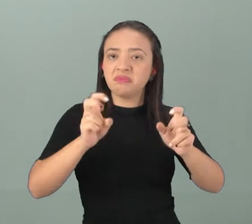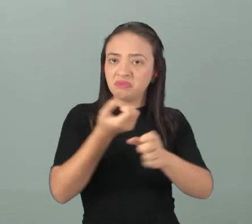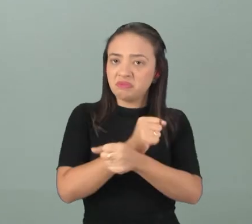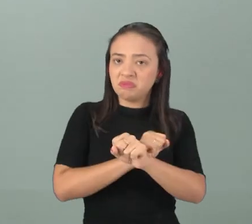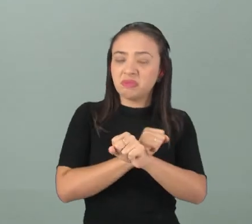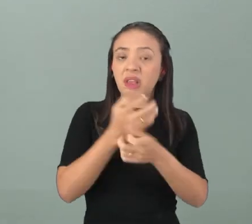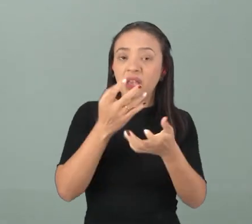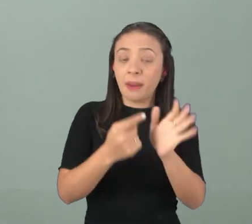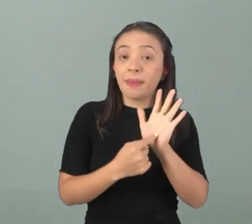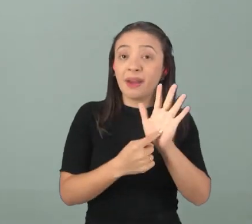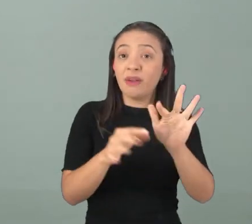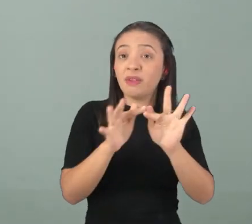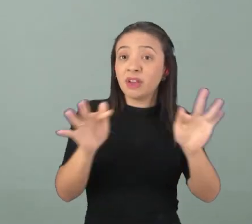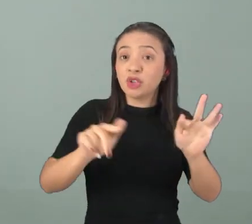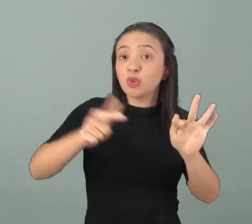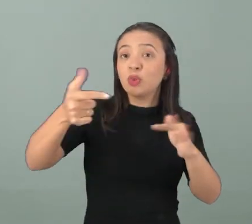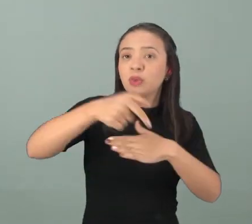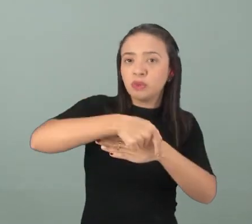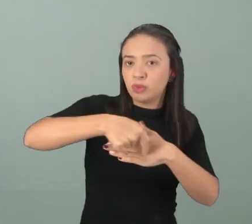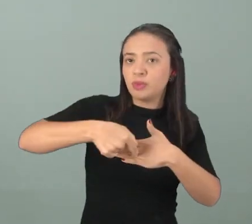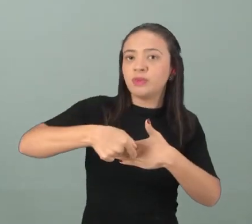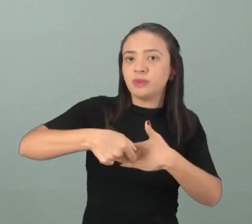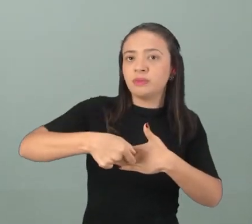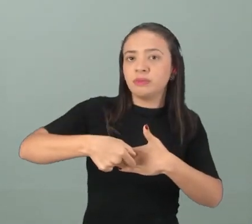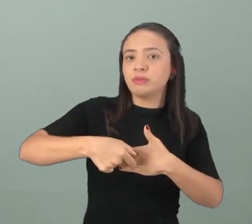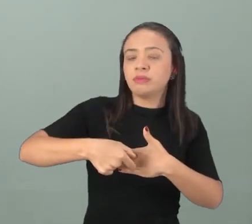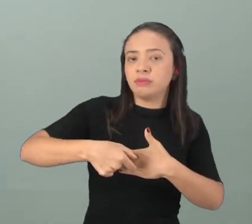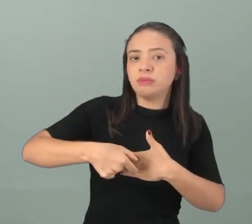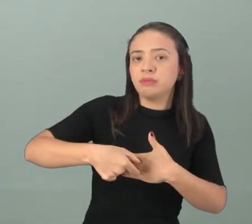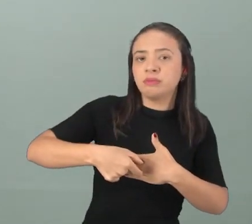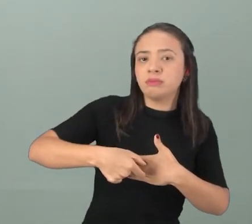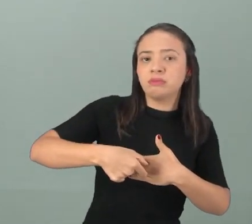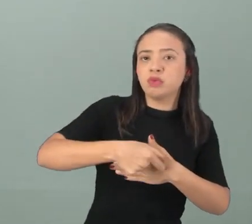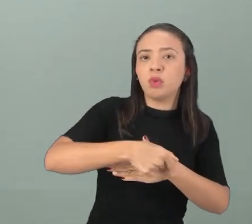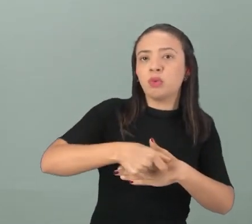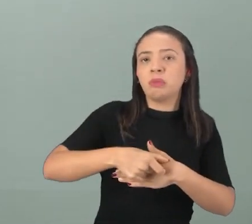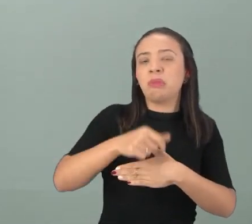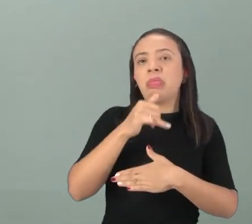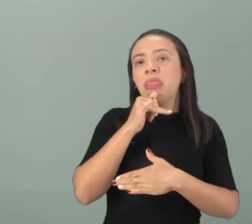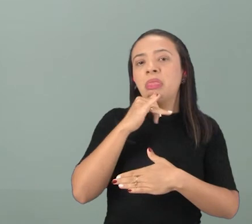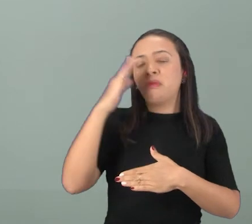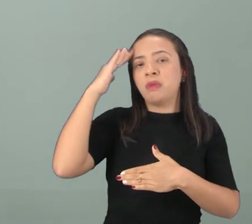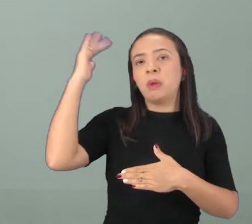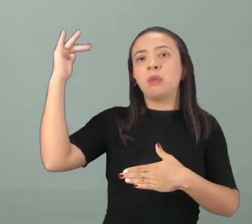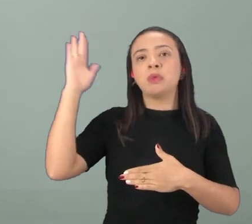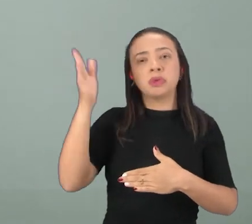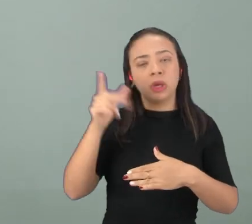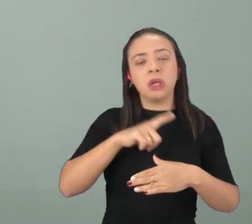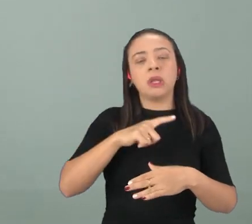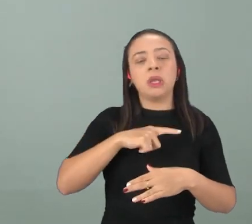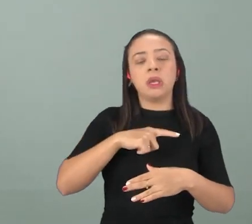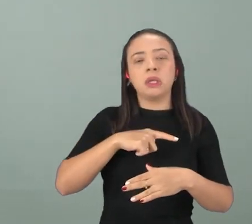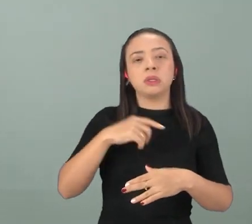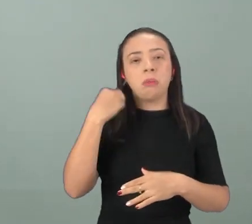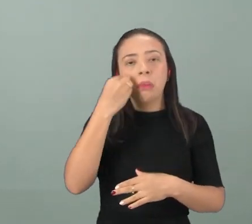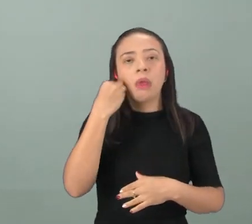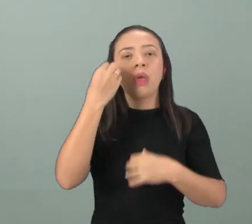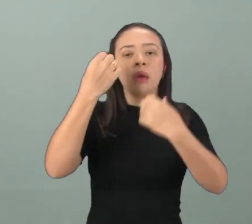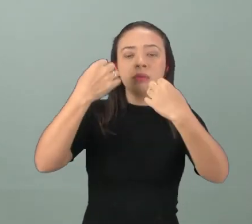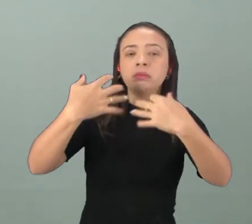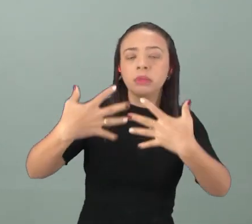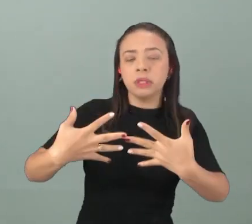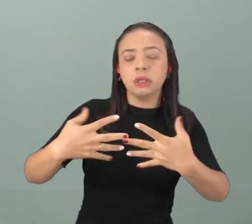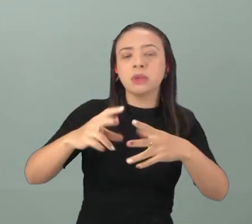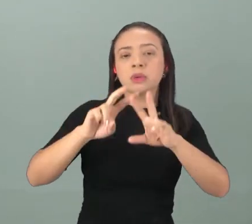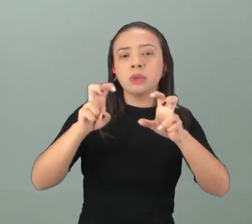você quer citar uma frase de Zumbi dos Palmares ou de alguém famoso que falou sobre alguém, né?